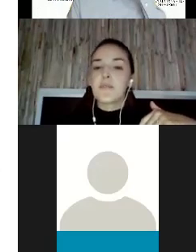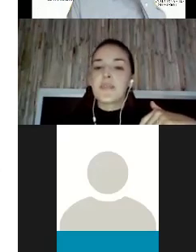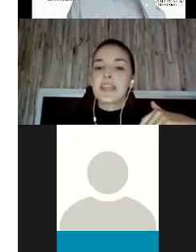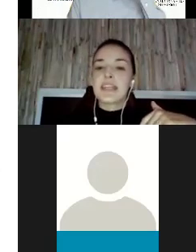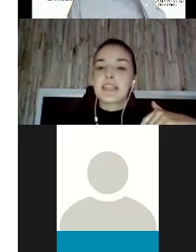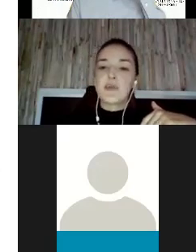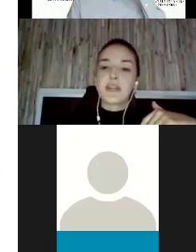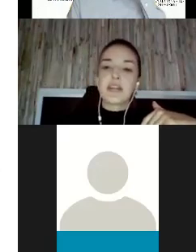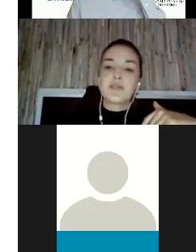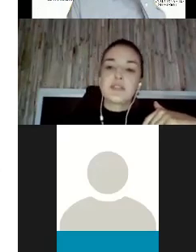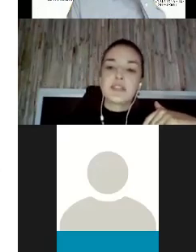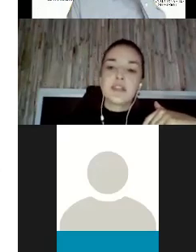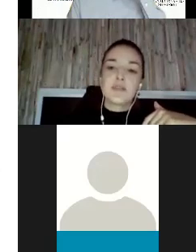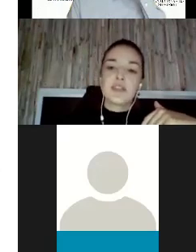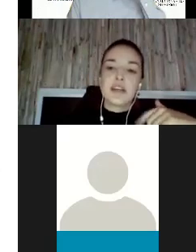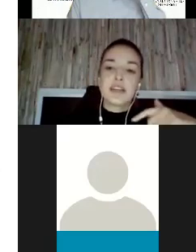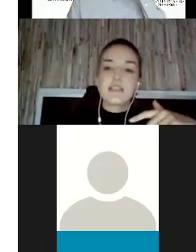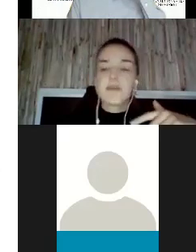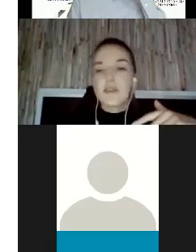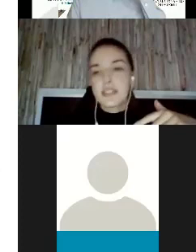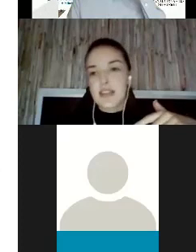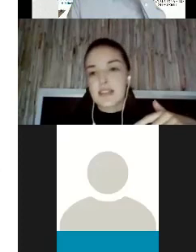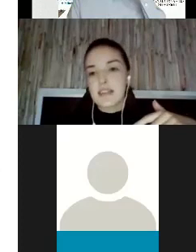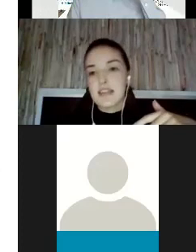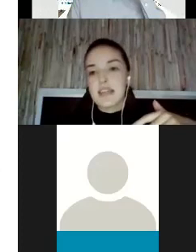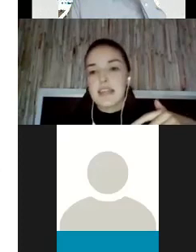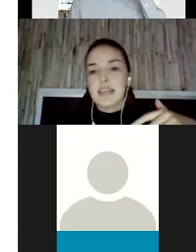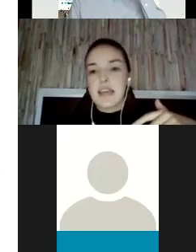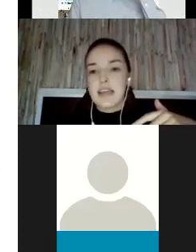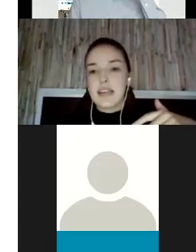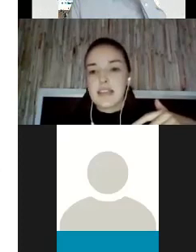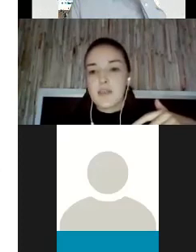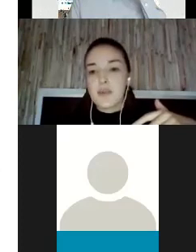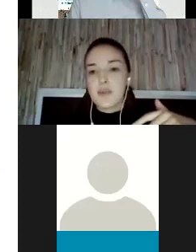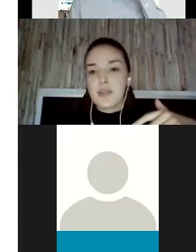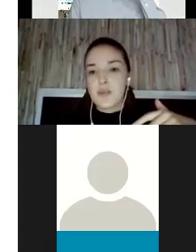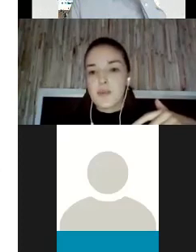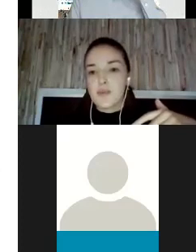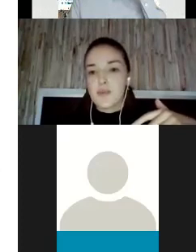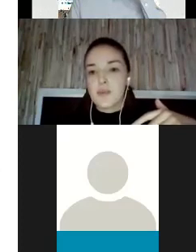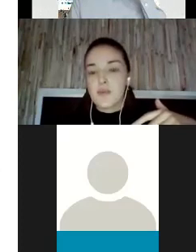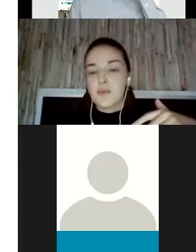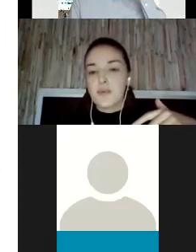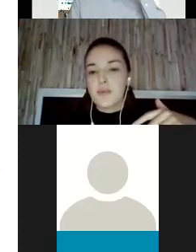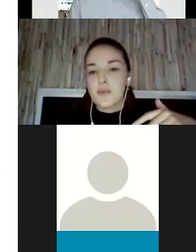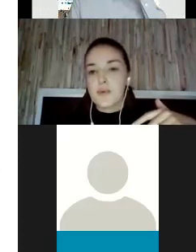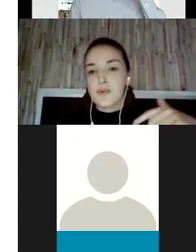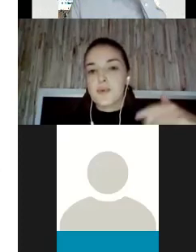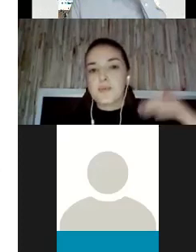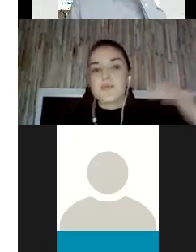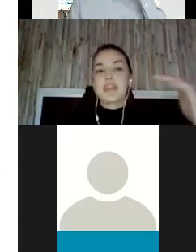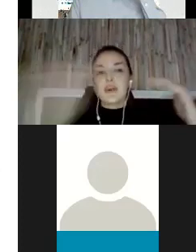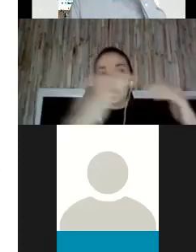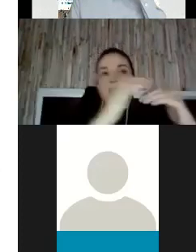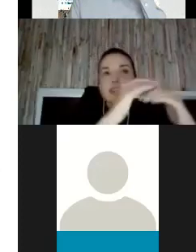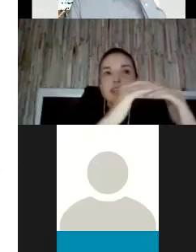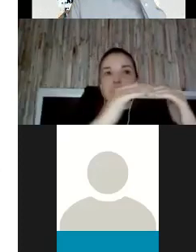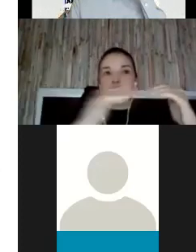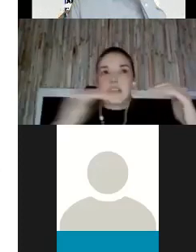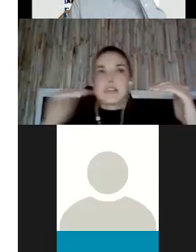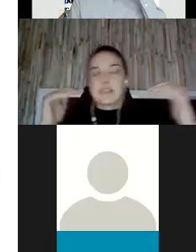isso, que é um trato de sistema de regressão forçada, que é aquele exemplo que eu dei, quando o